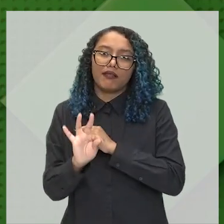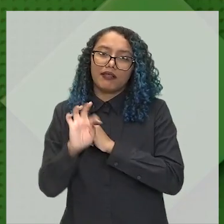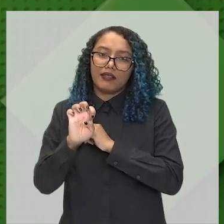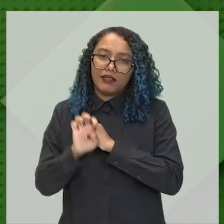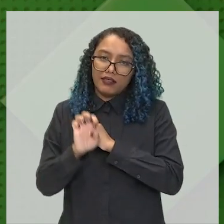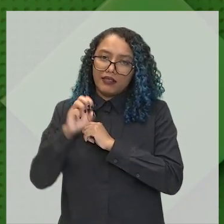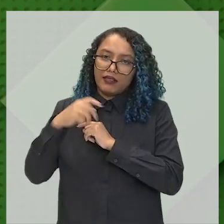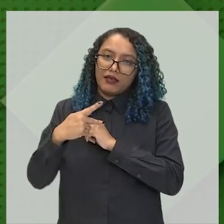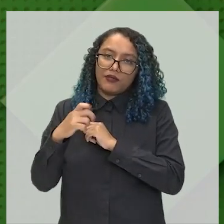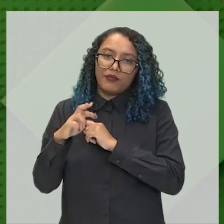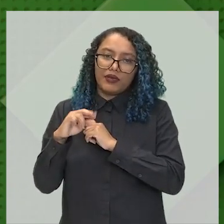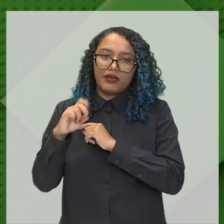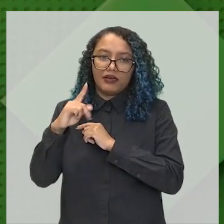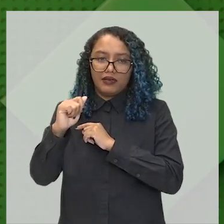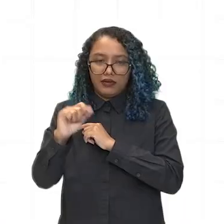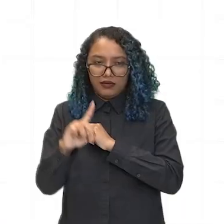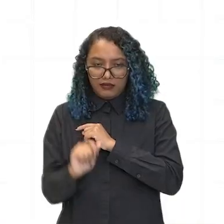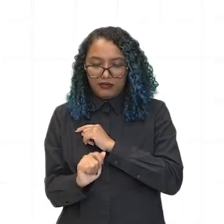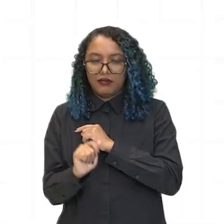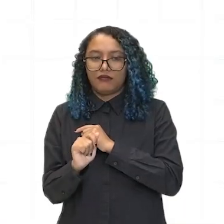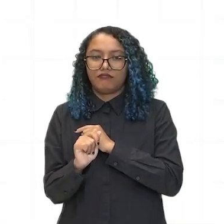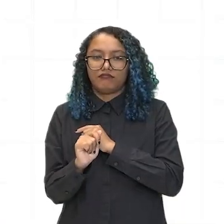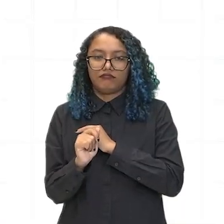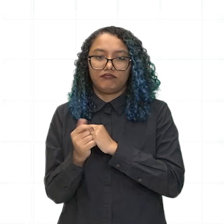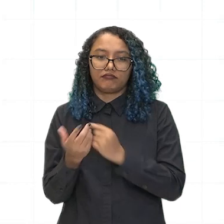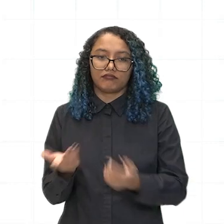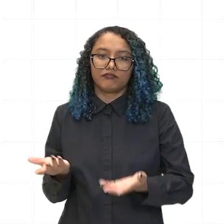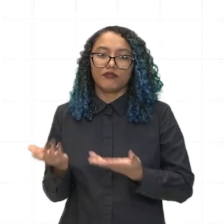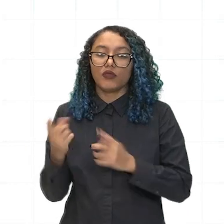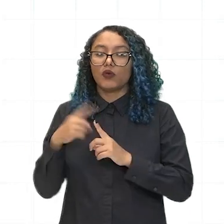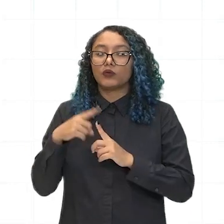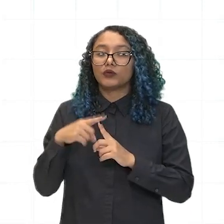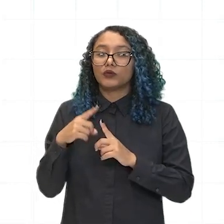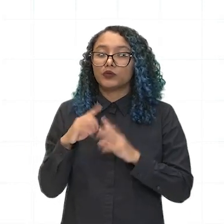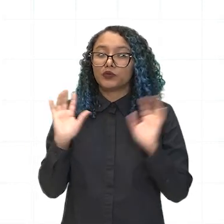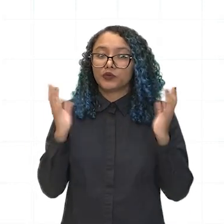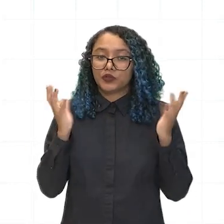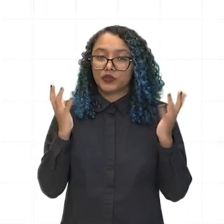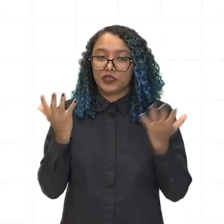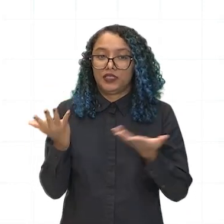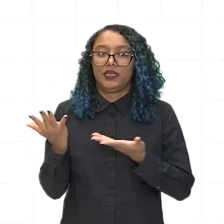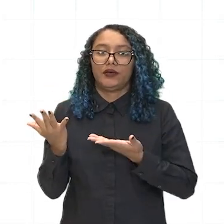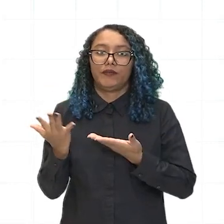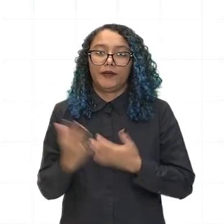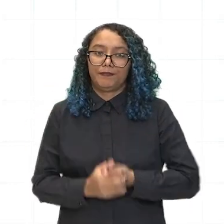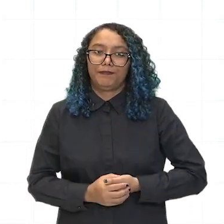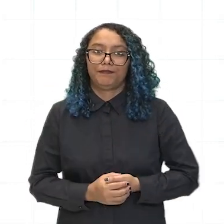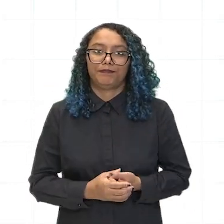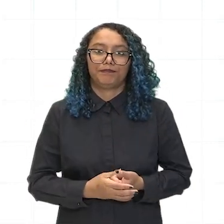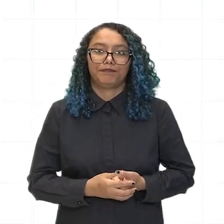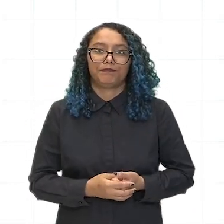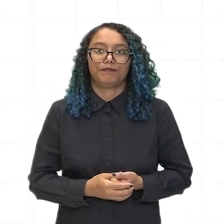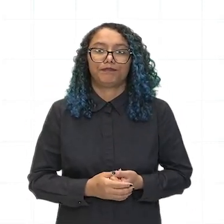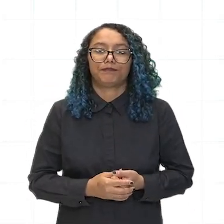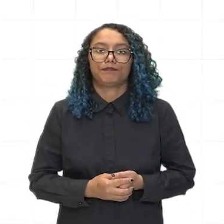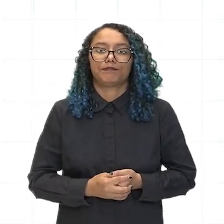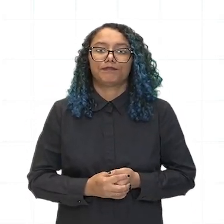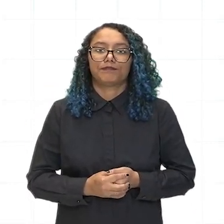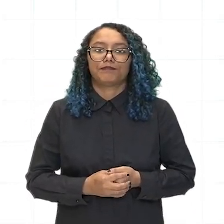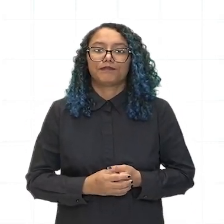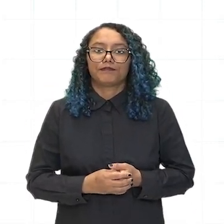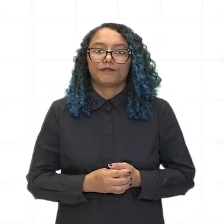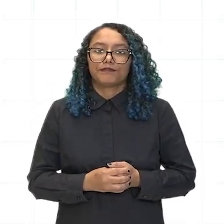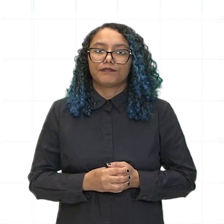temperada, ok? Vamos ver aí os tipos de clima, olha só, nós temos imagens,